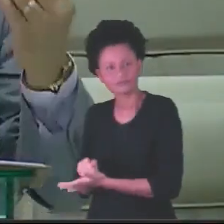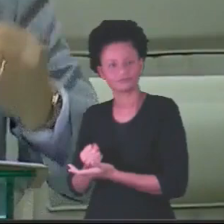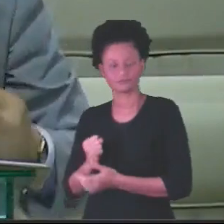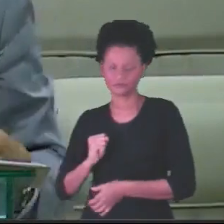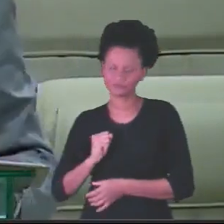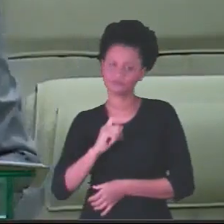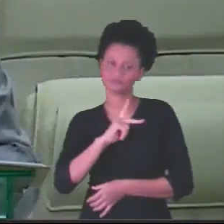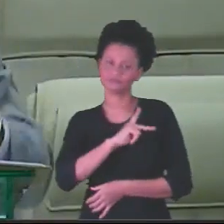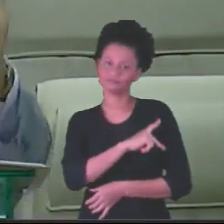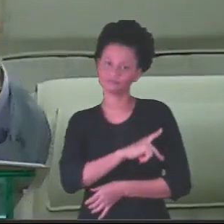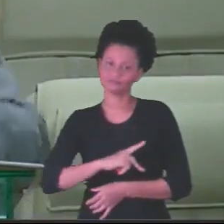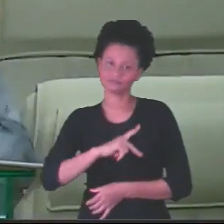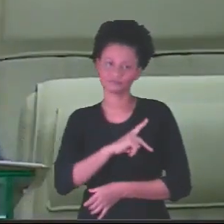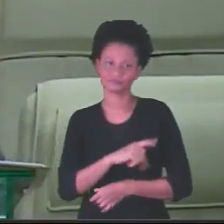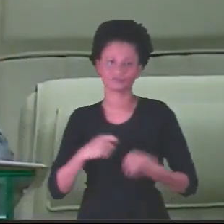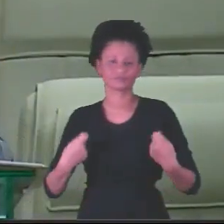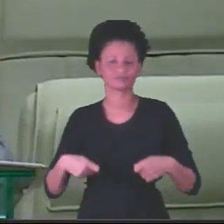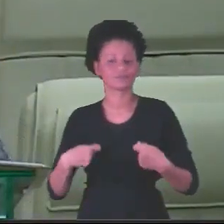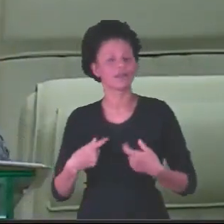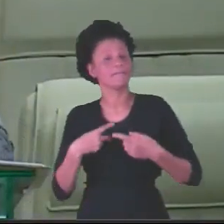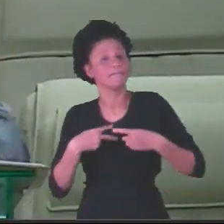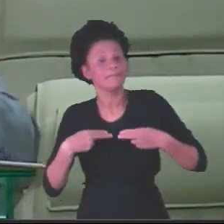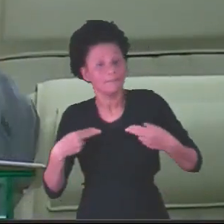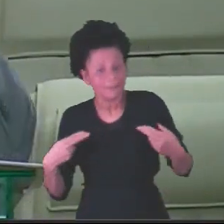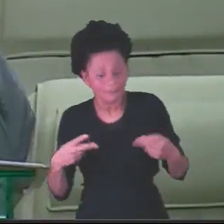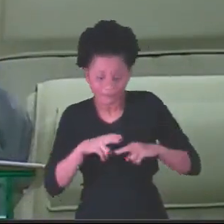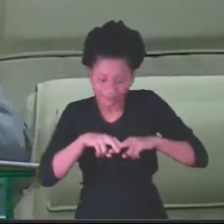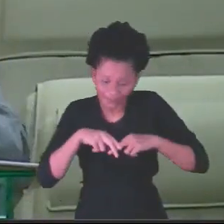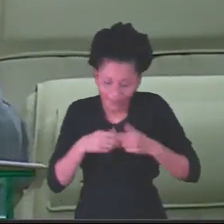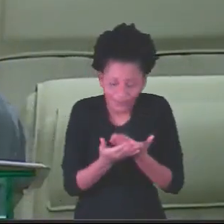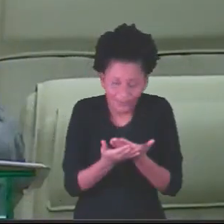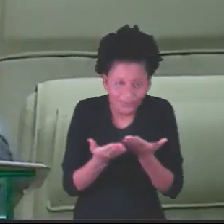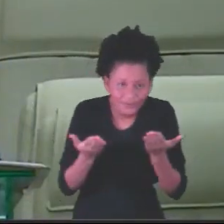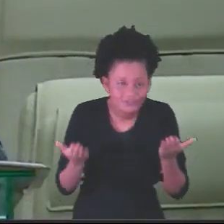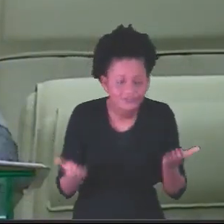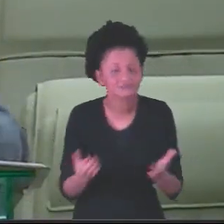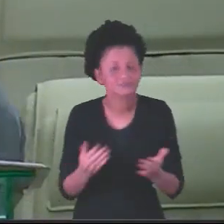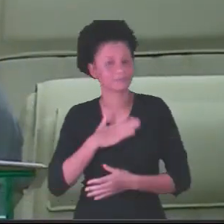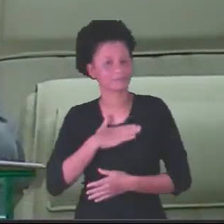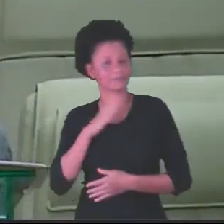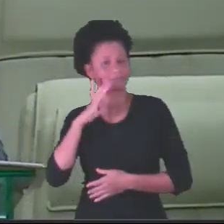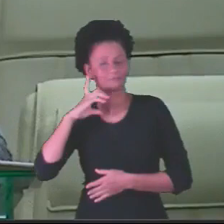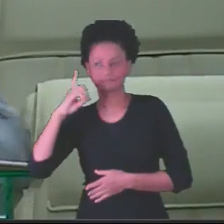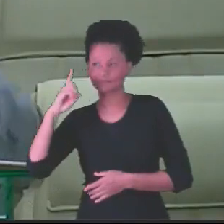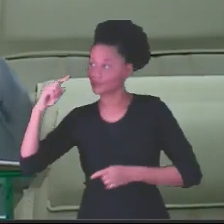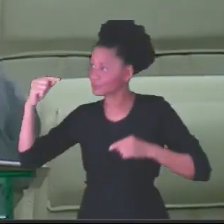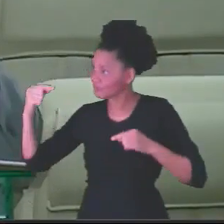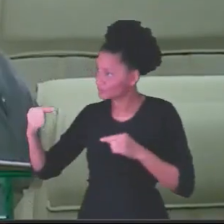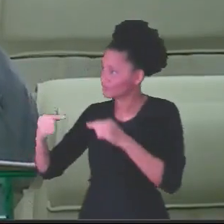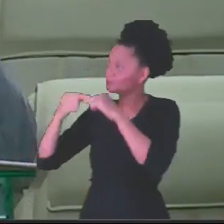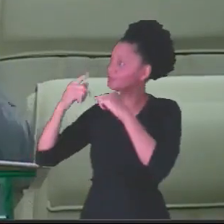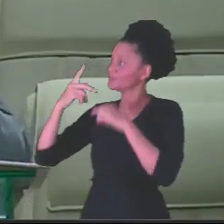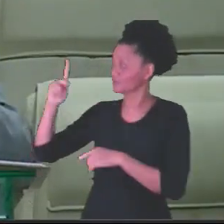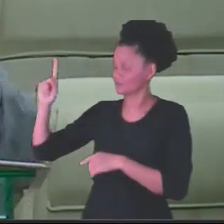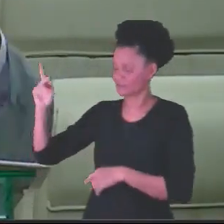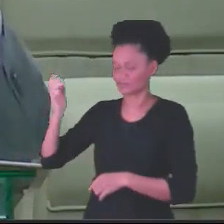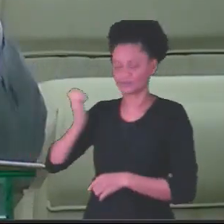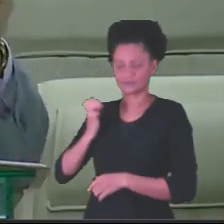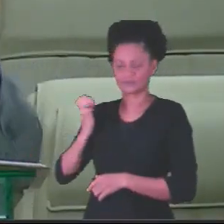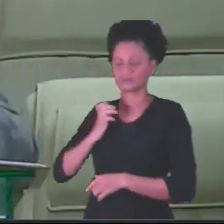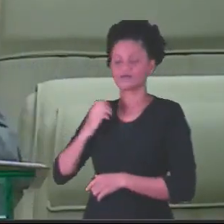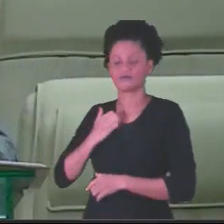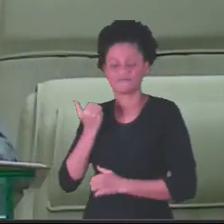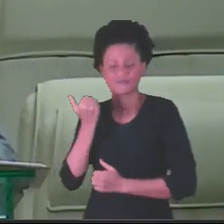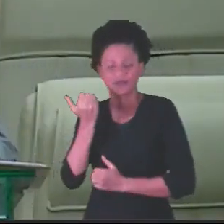por isso que ele diz o meu deus porém segundo as vossas riquezas suprirá todas as vossas